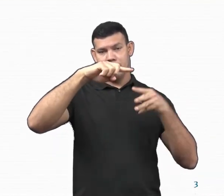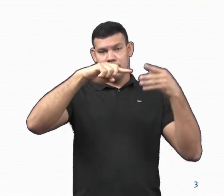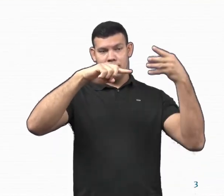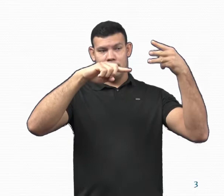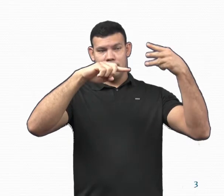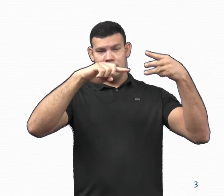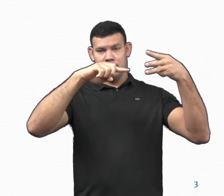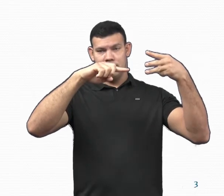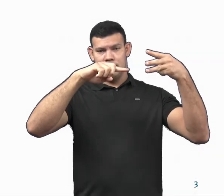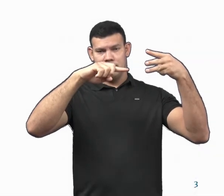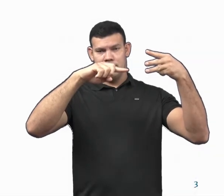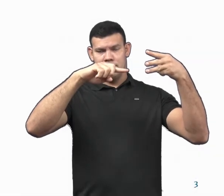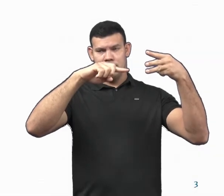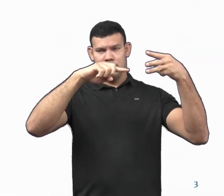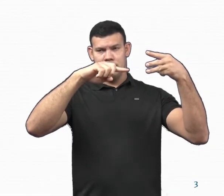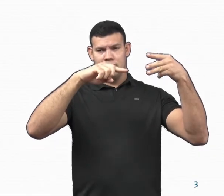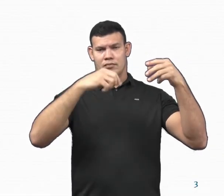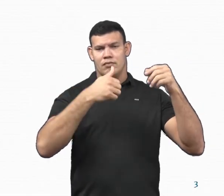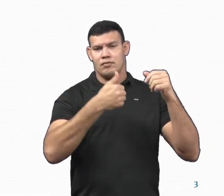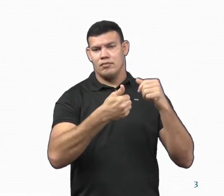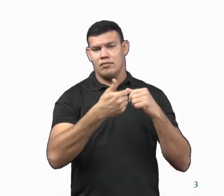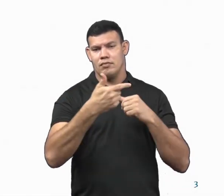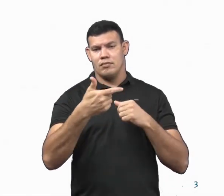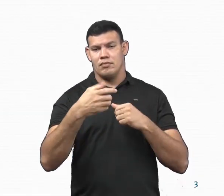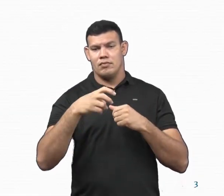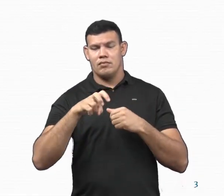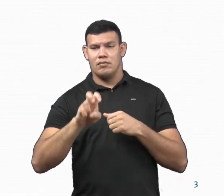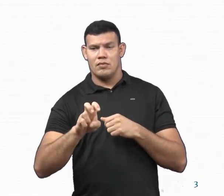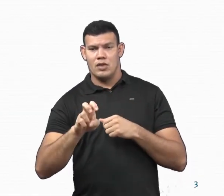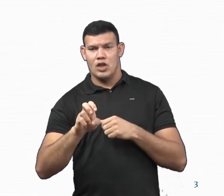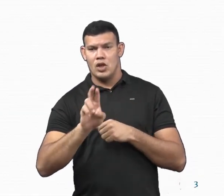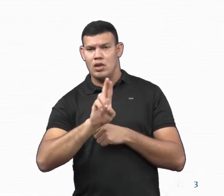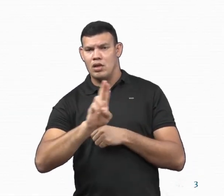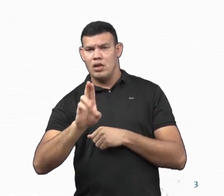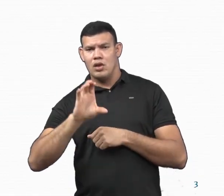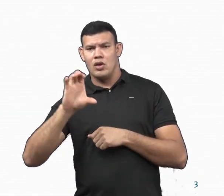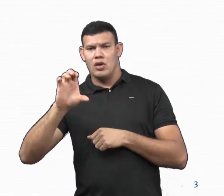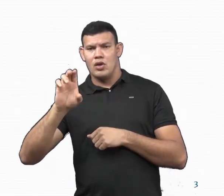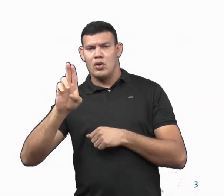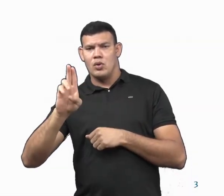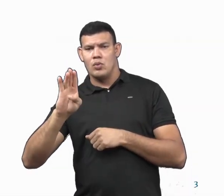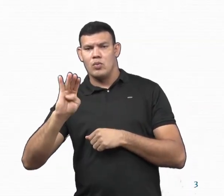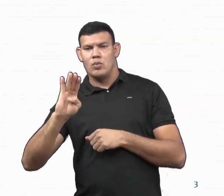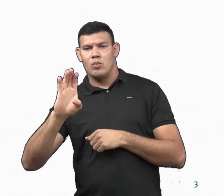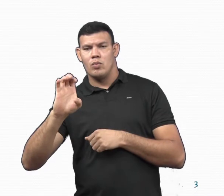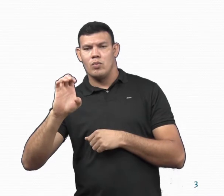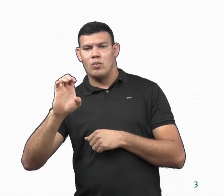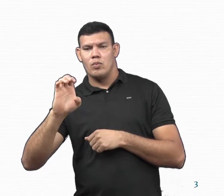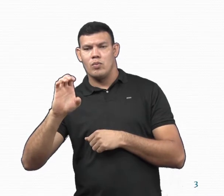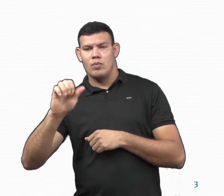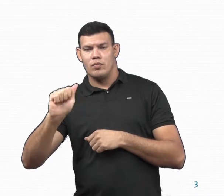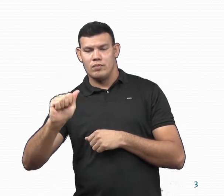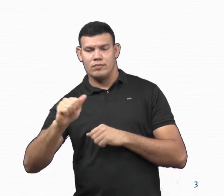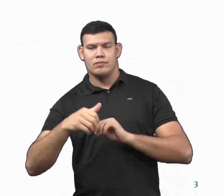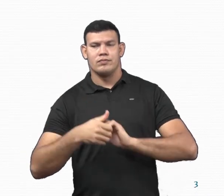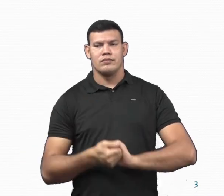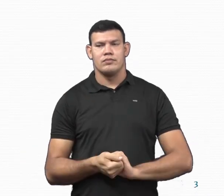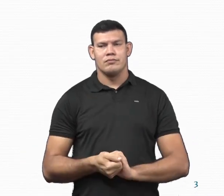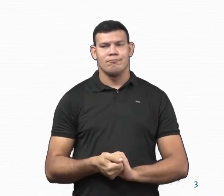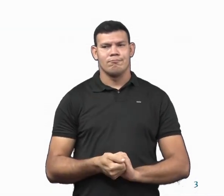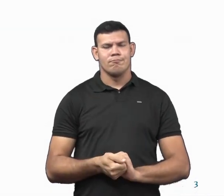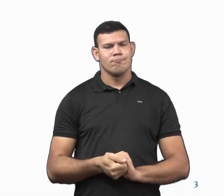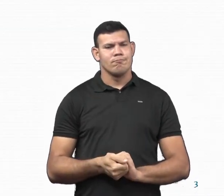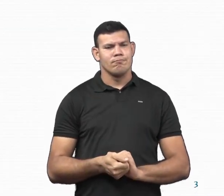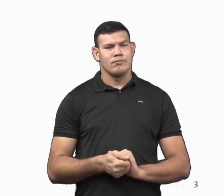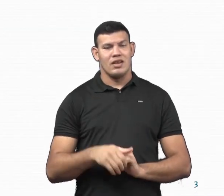É assim que a gente chama as raízes quando o índice é 3, tá? Agora, vou fazer a fatoração. E 125